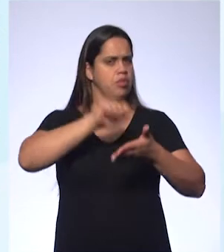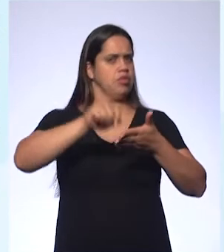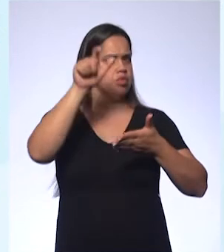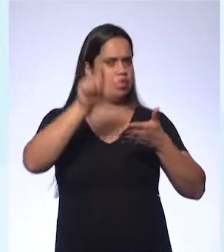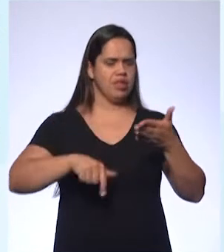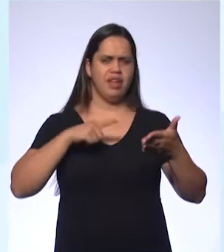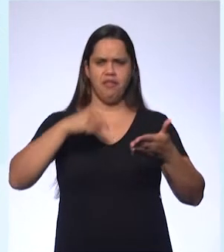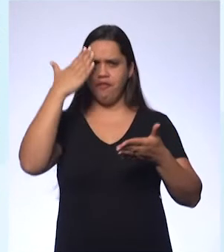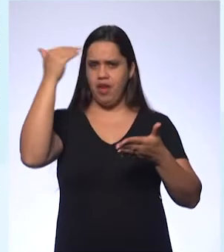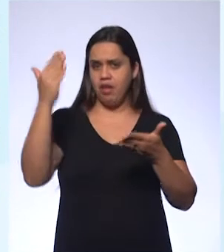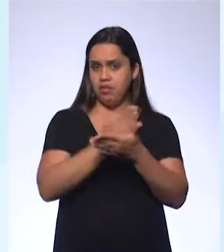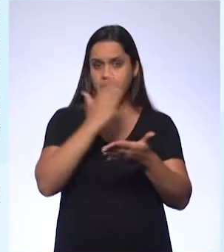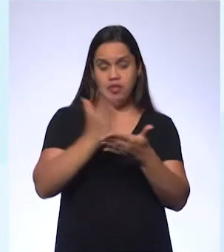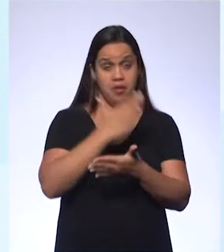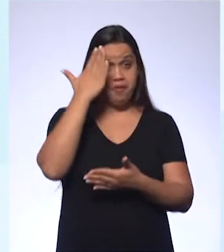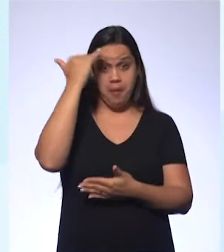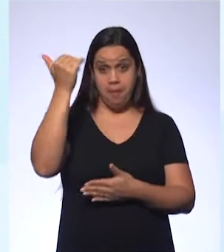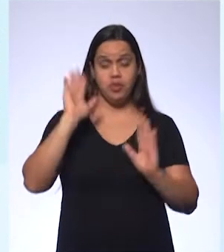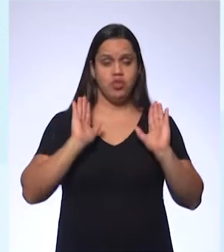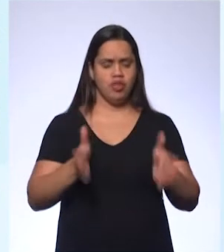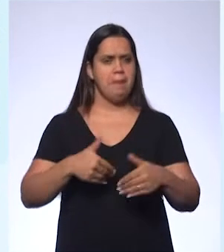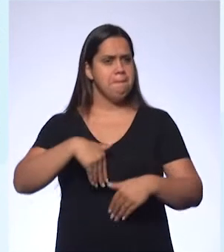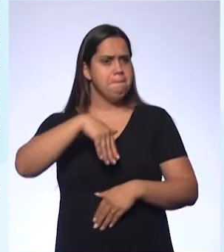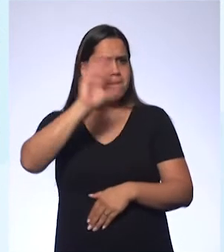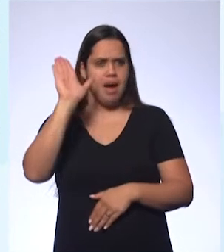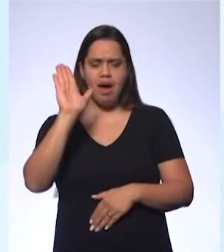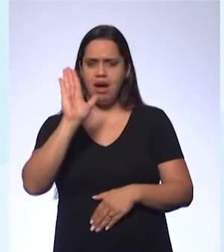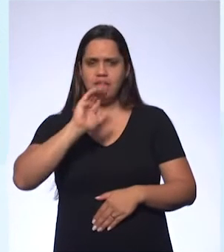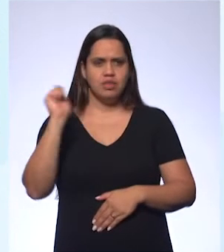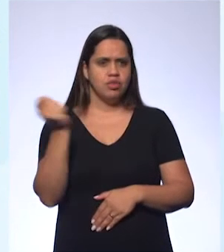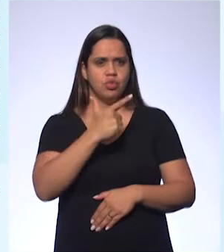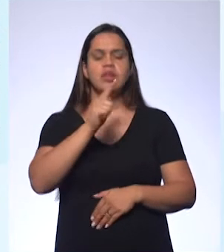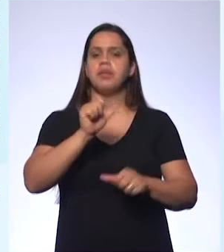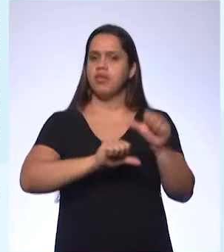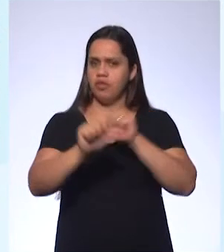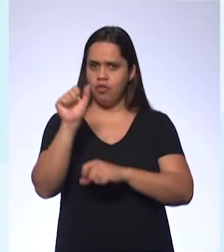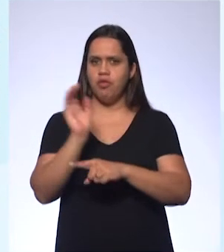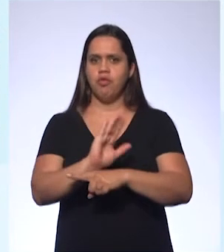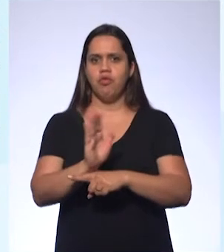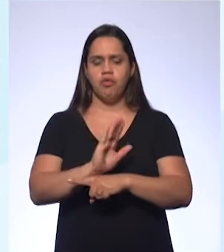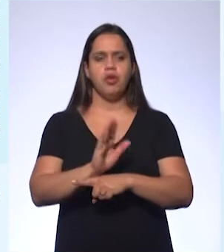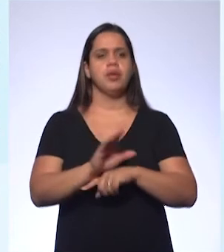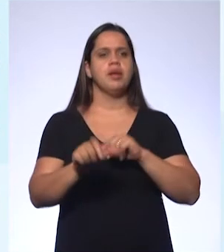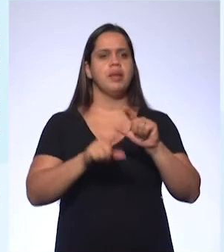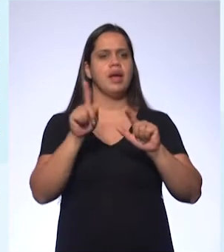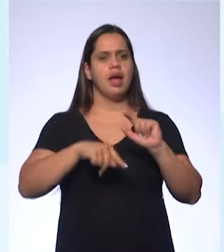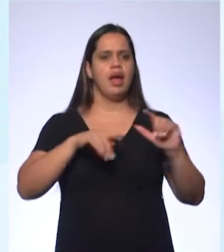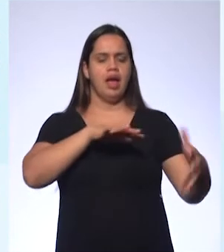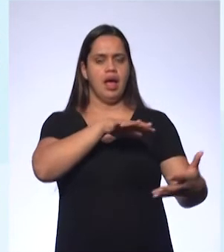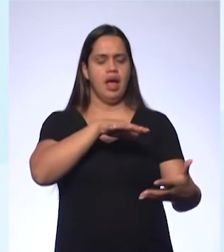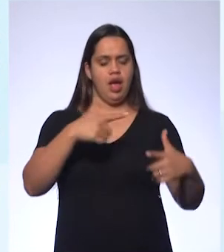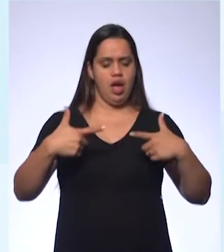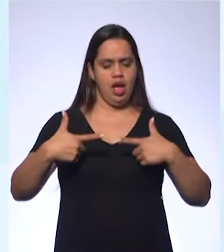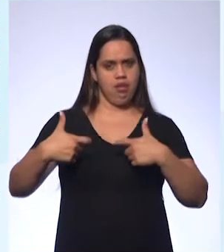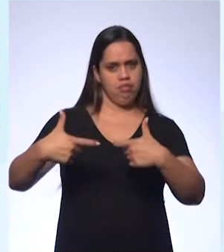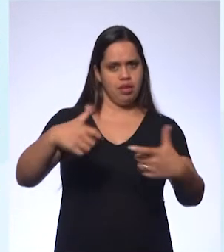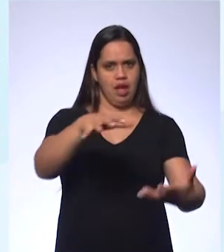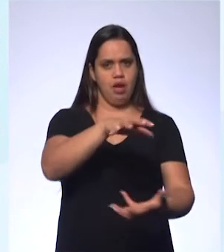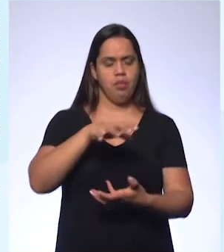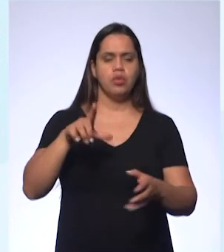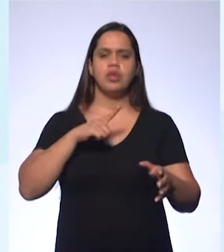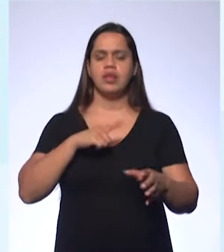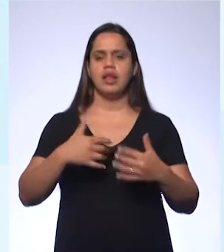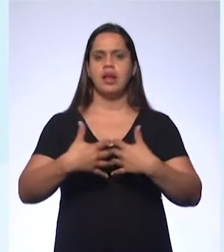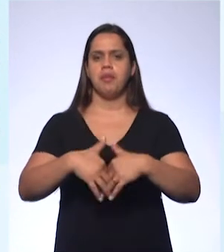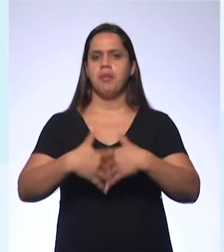muito famosas deles. Eu acho que a mais famosa aí, que se tornou filme também, A Guerra dos Mundos, né? A gente tem A Máquina do